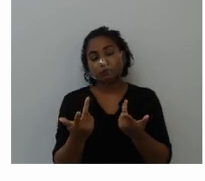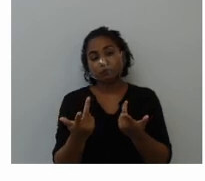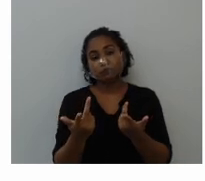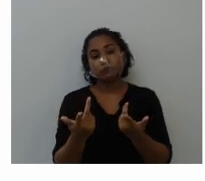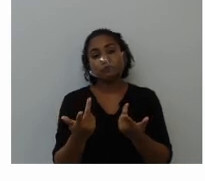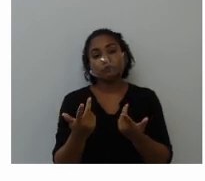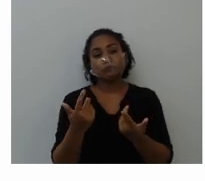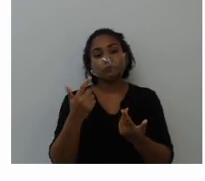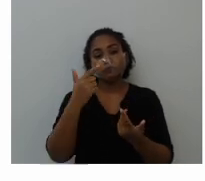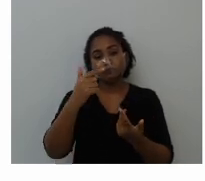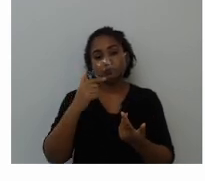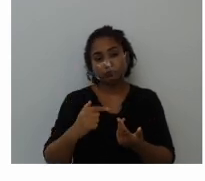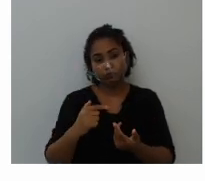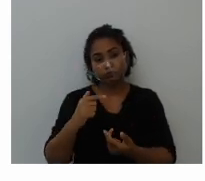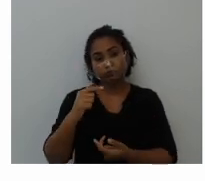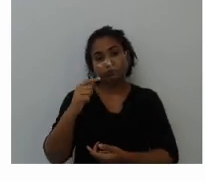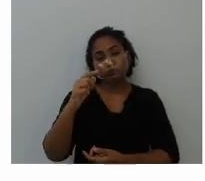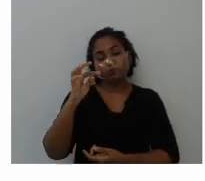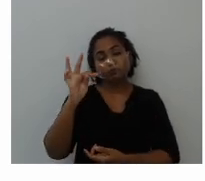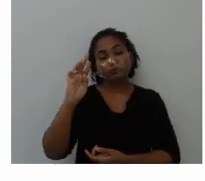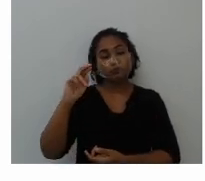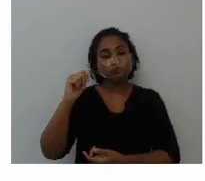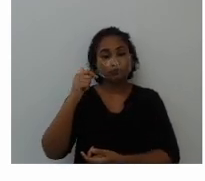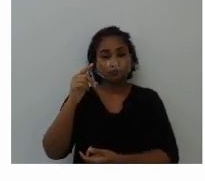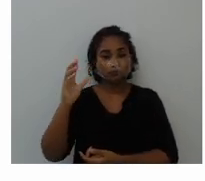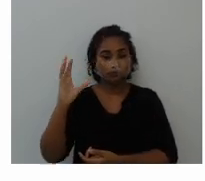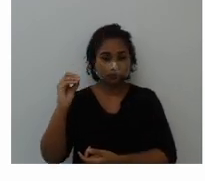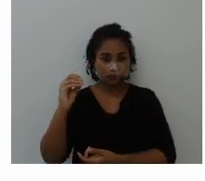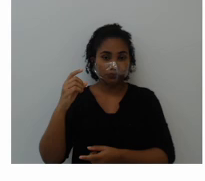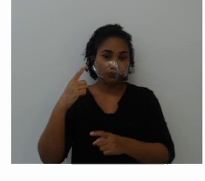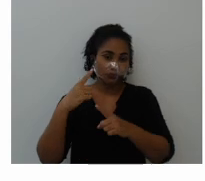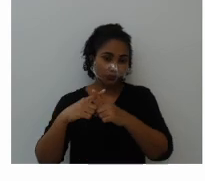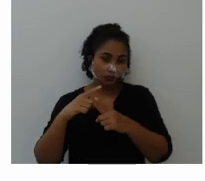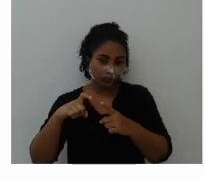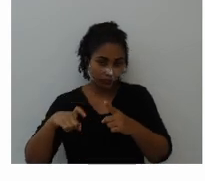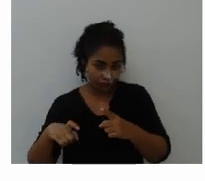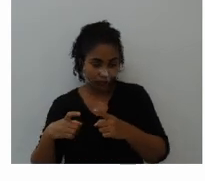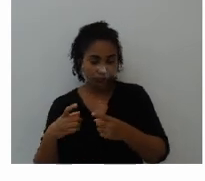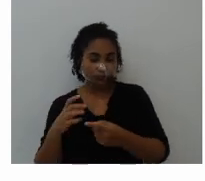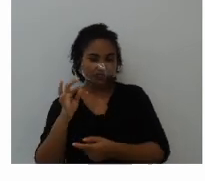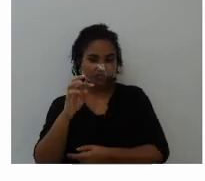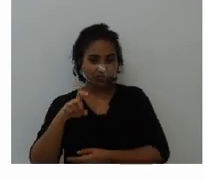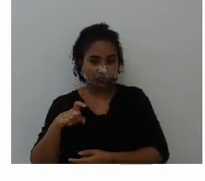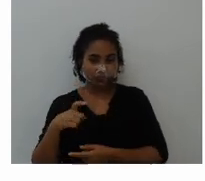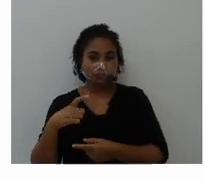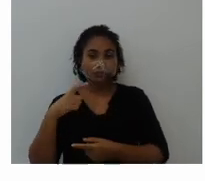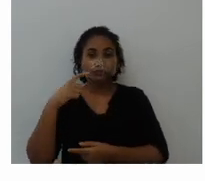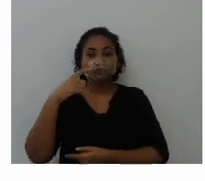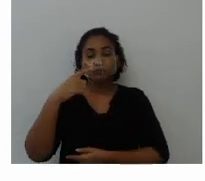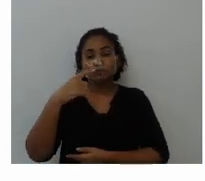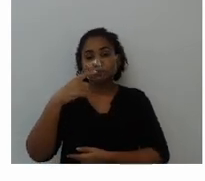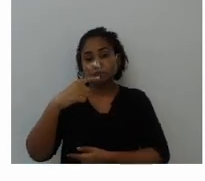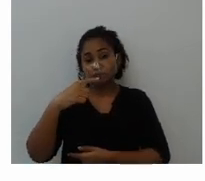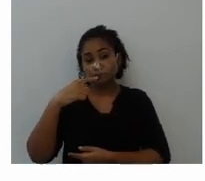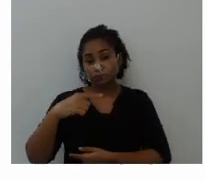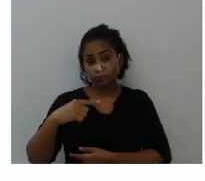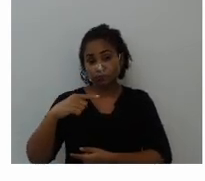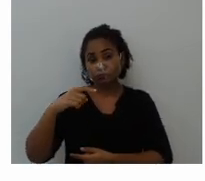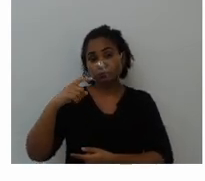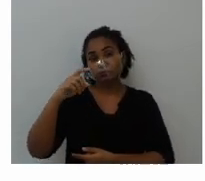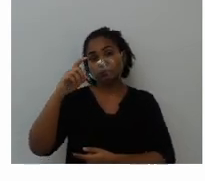à tração de X. O peso é igualado com a tração de Y. E